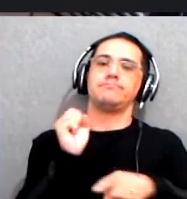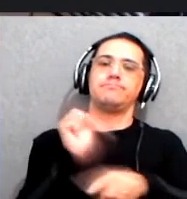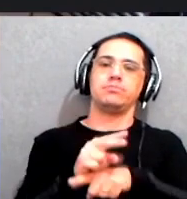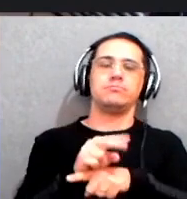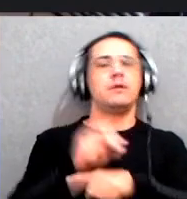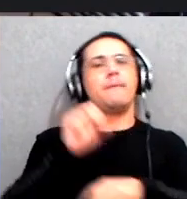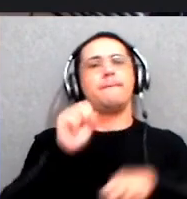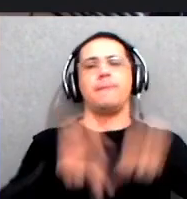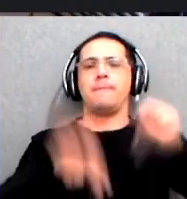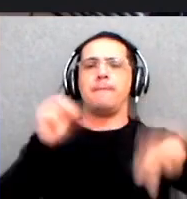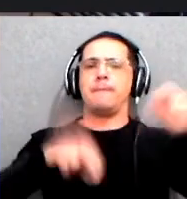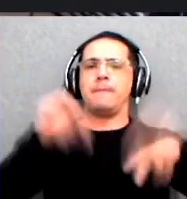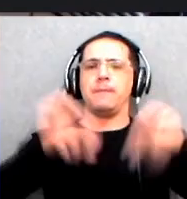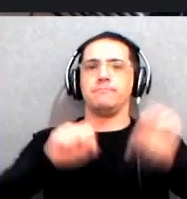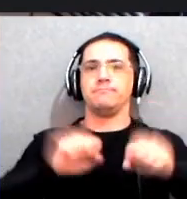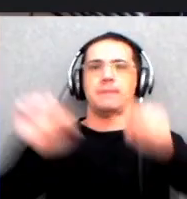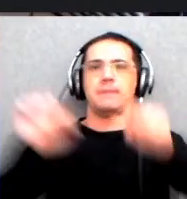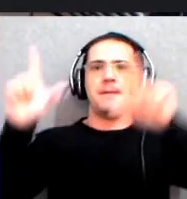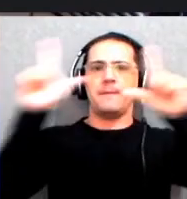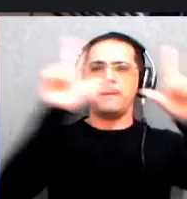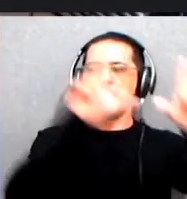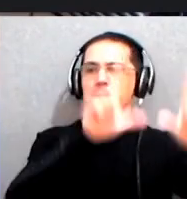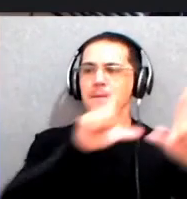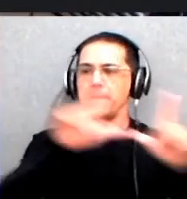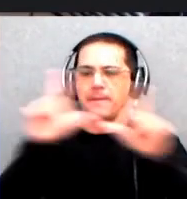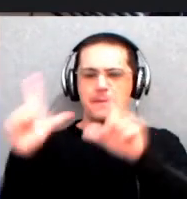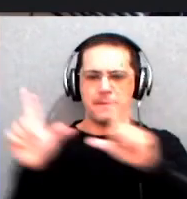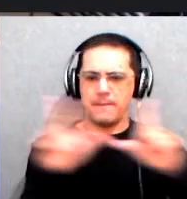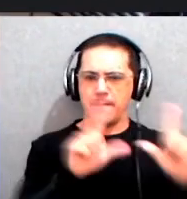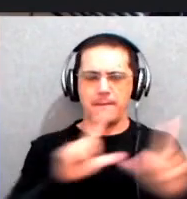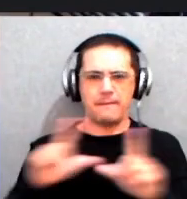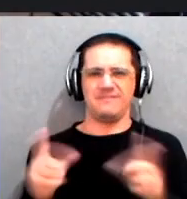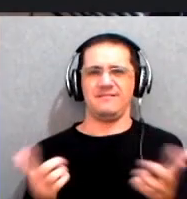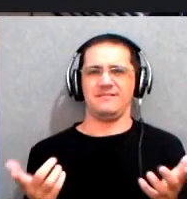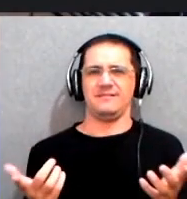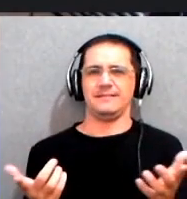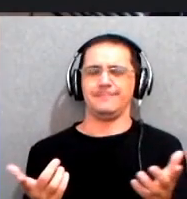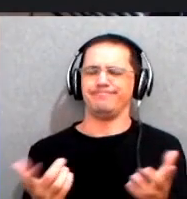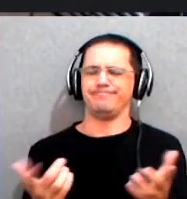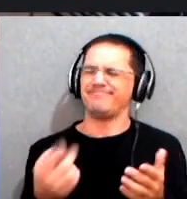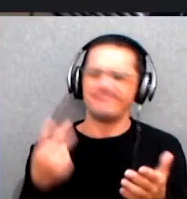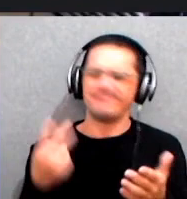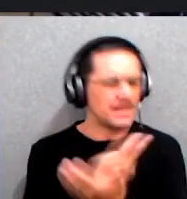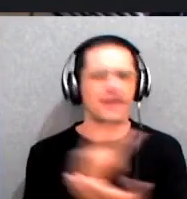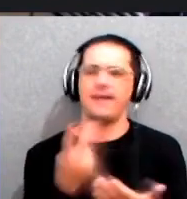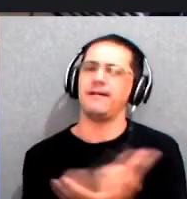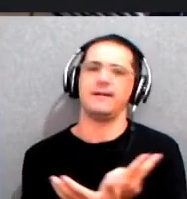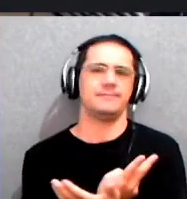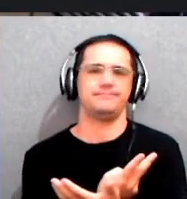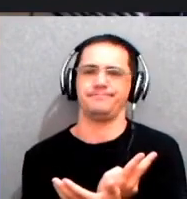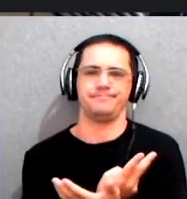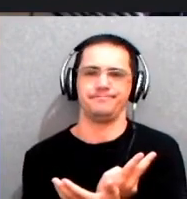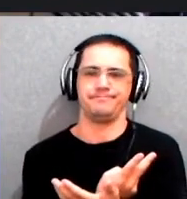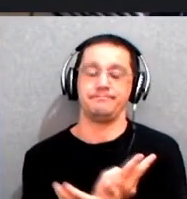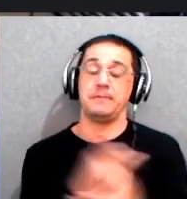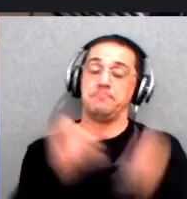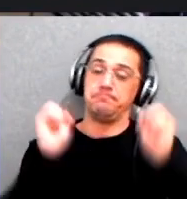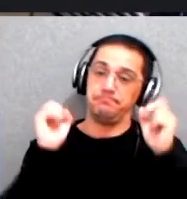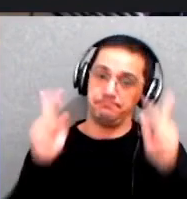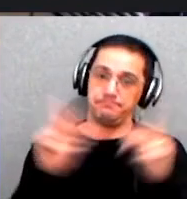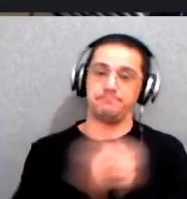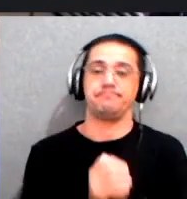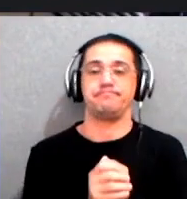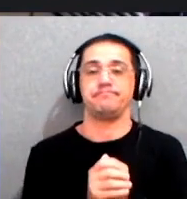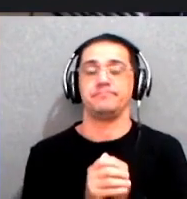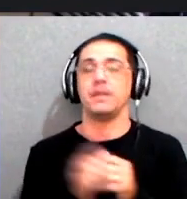assistir. Isso já é uma castração da natureza pública do ato. Mas tudo bem. O Écio Quaresma descobre esse